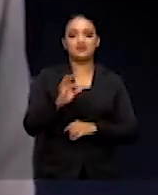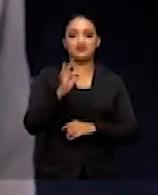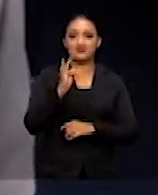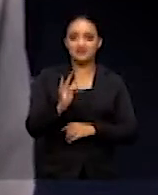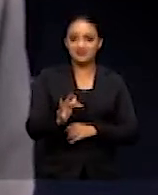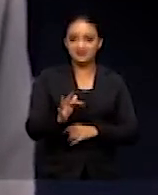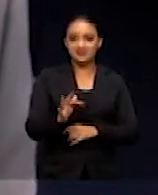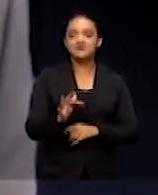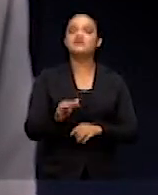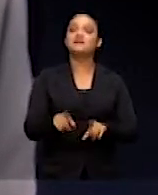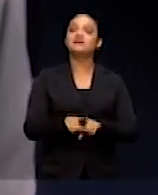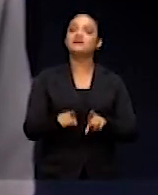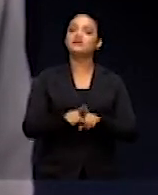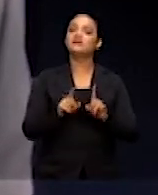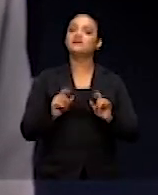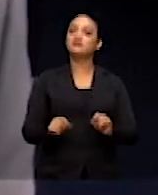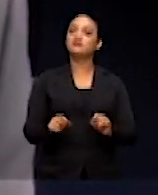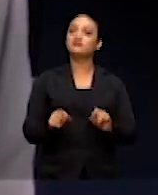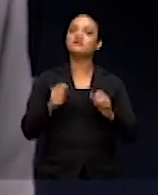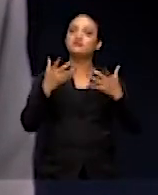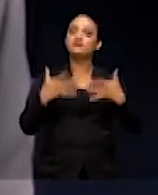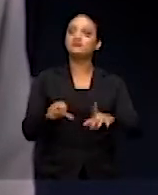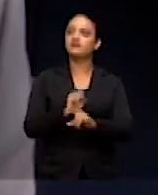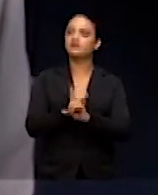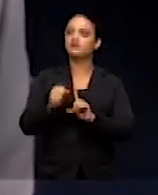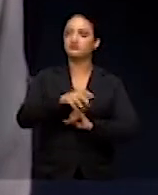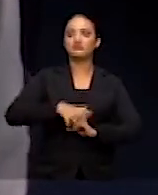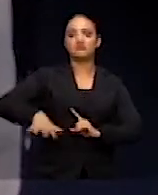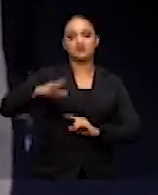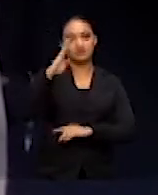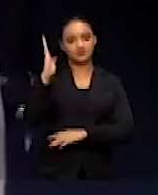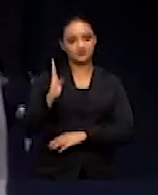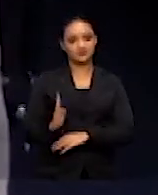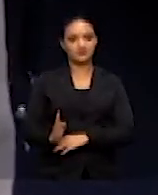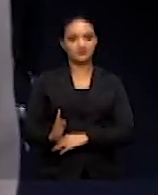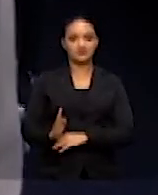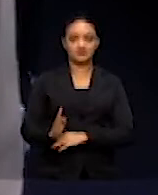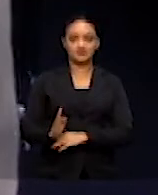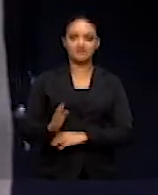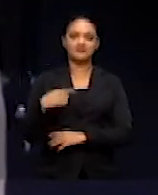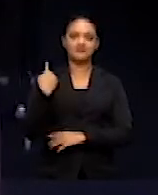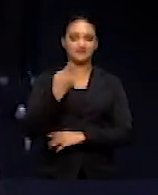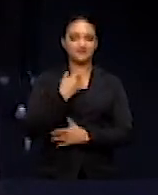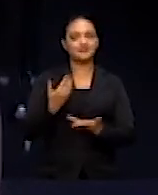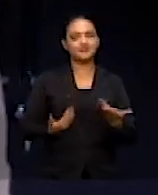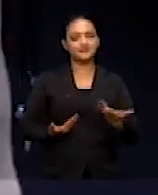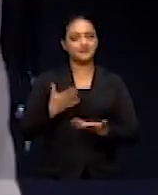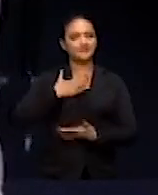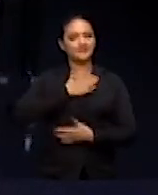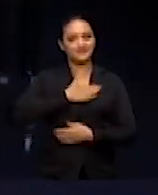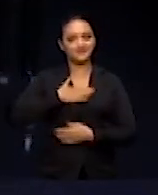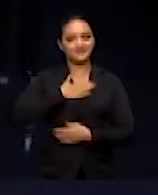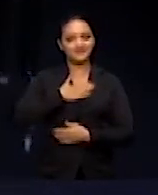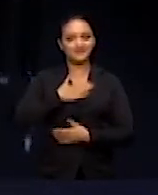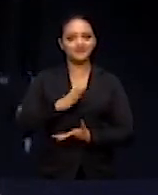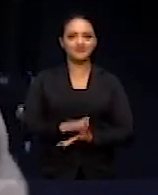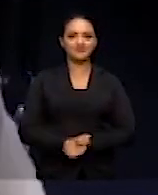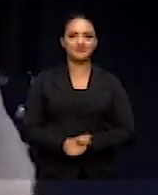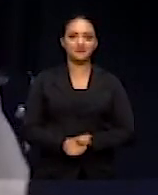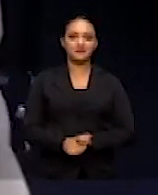Federal, é prestar contas à sociedade brasileira, a que todos servimos com muito gosto. Por fim,